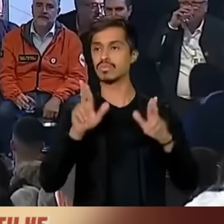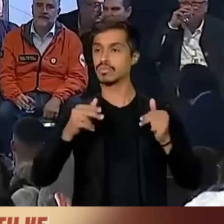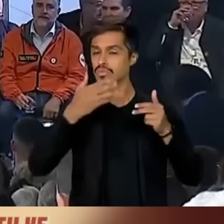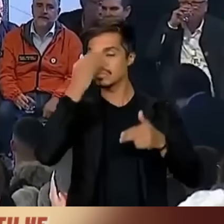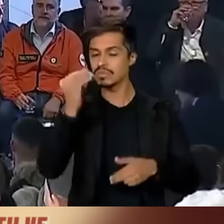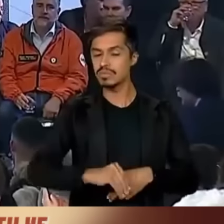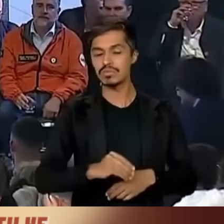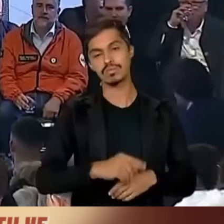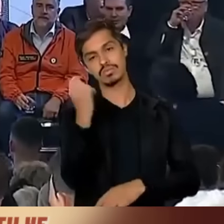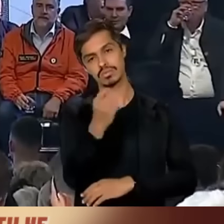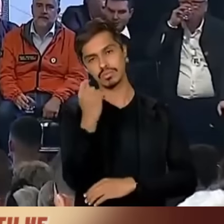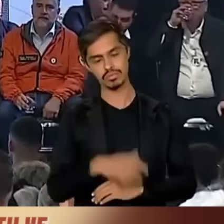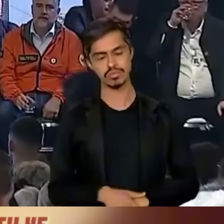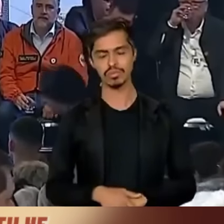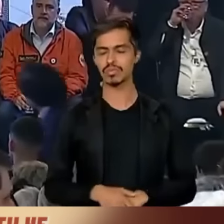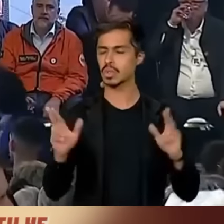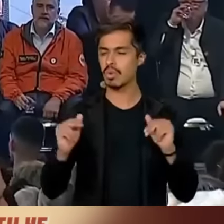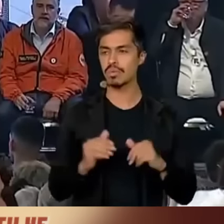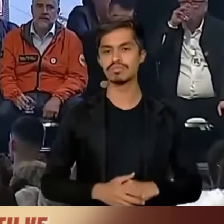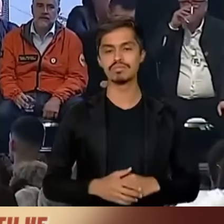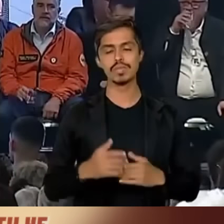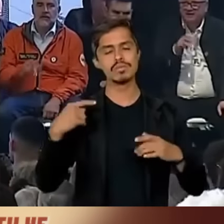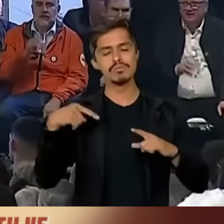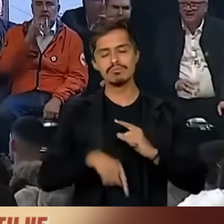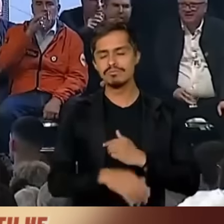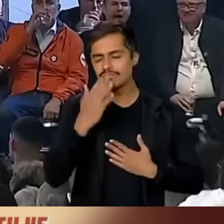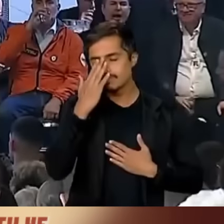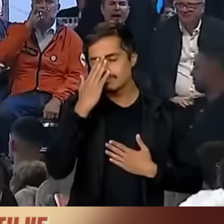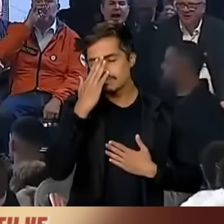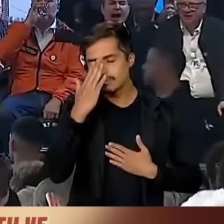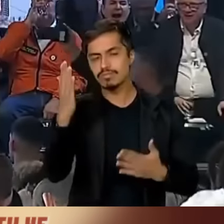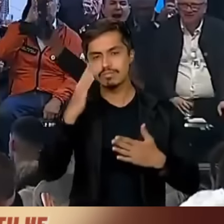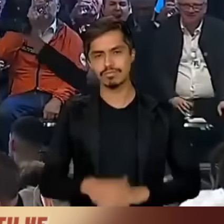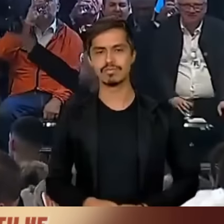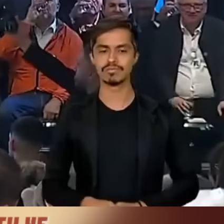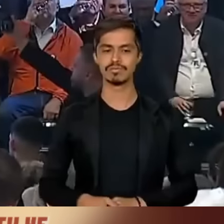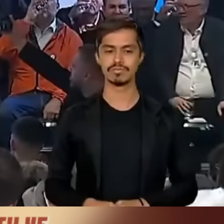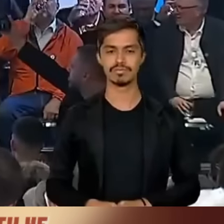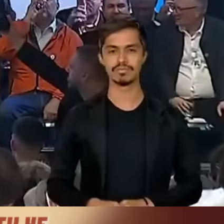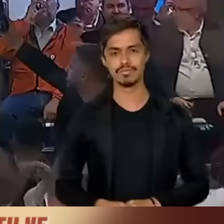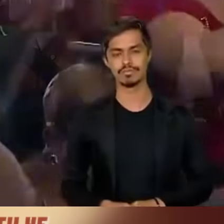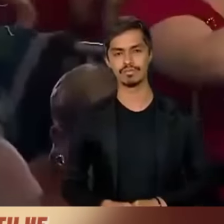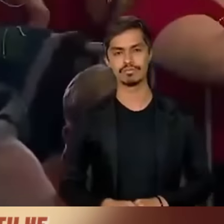gaúcho. Por fim, gostaríamos de expressar nossa profunda gratidão.